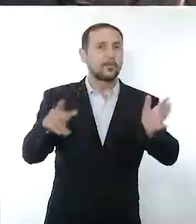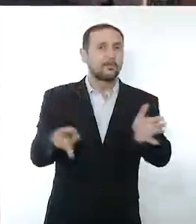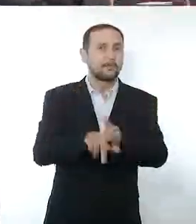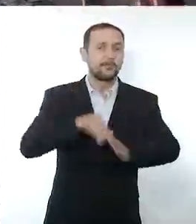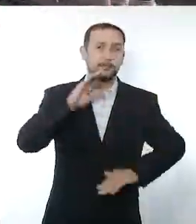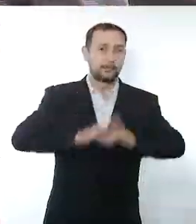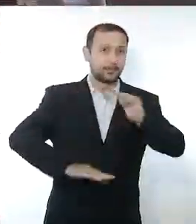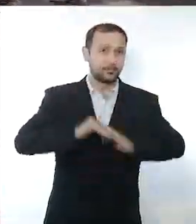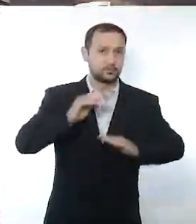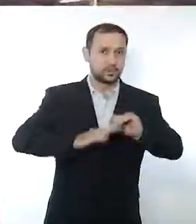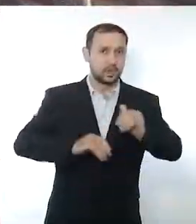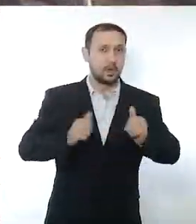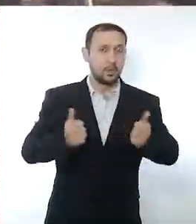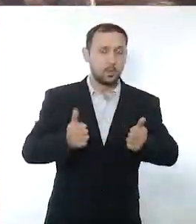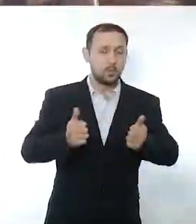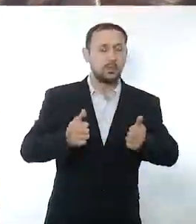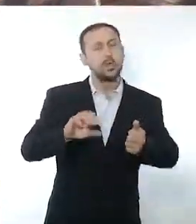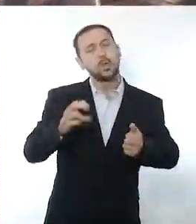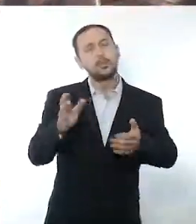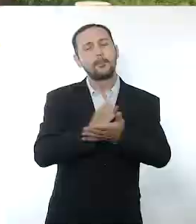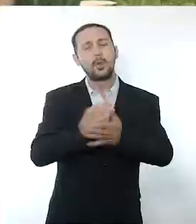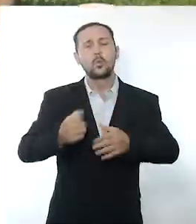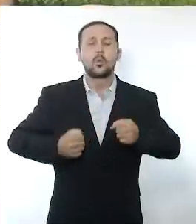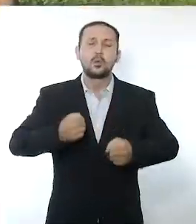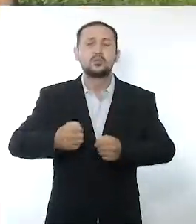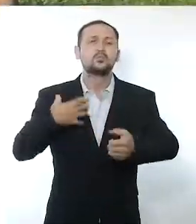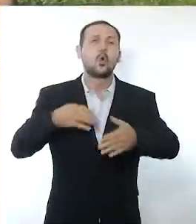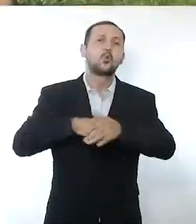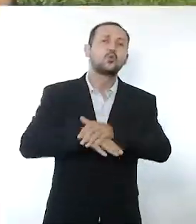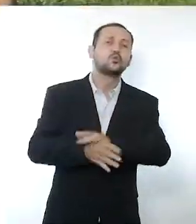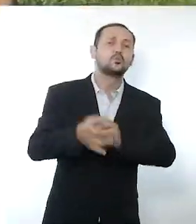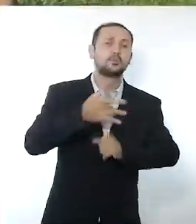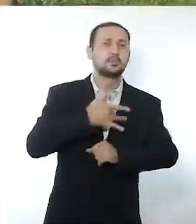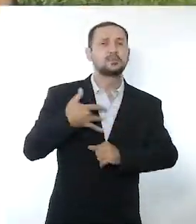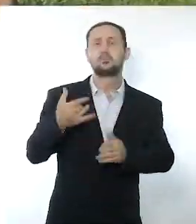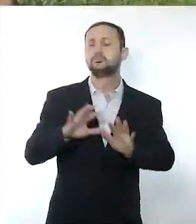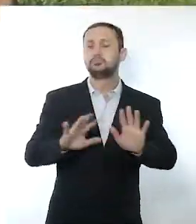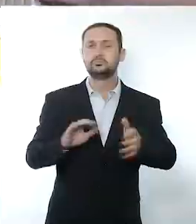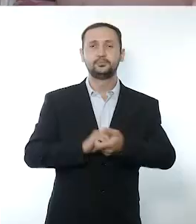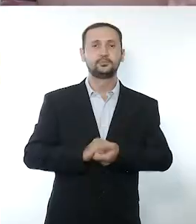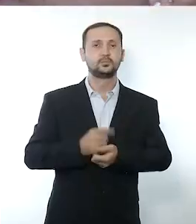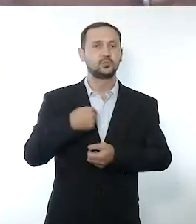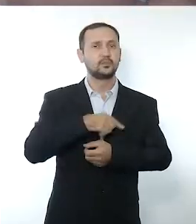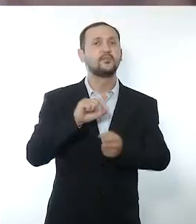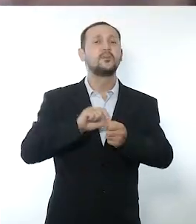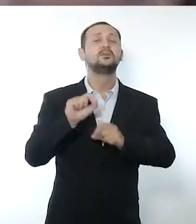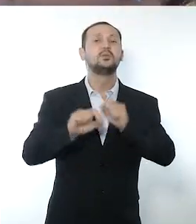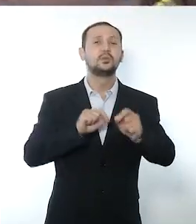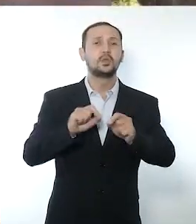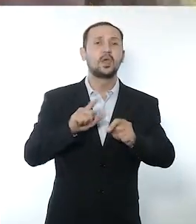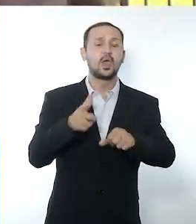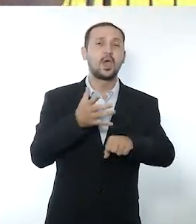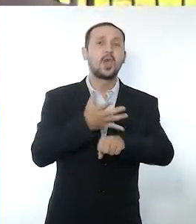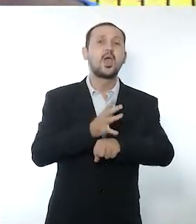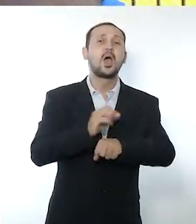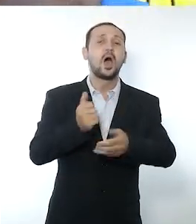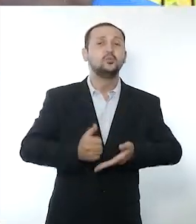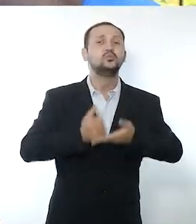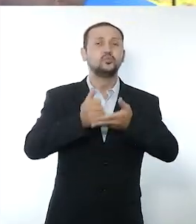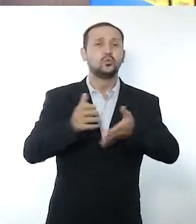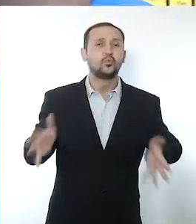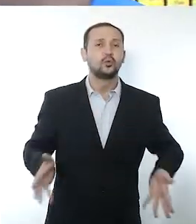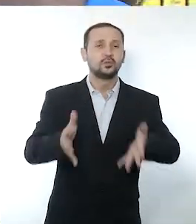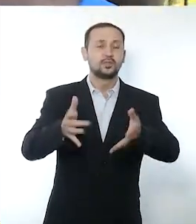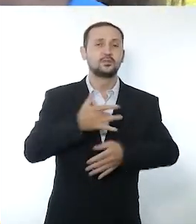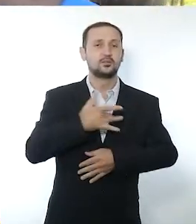atletas profissionais como quem escolheu a corrida como hobby e hábito para uma vida mais saudável. Nós estamos fazendo aqui o exercício da